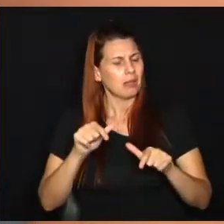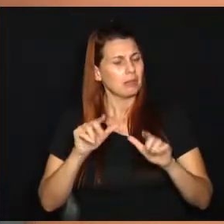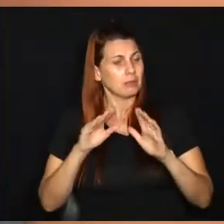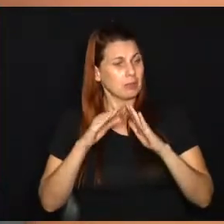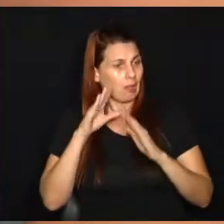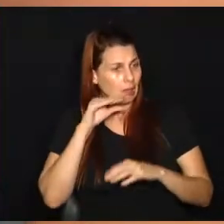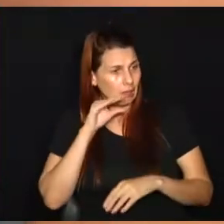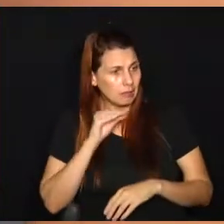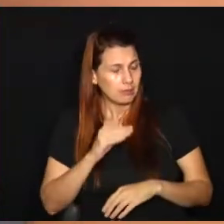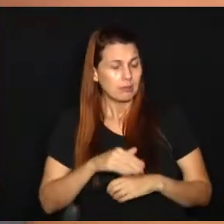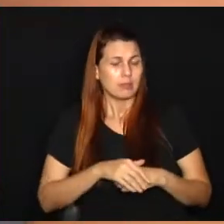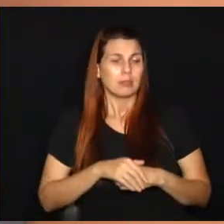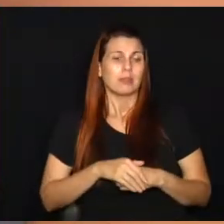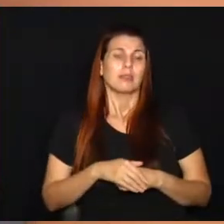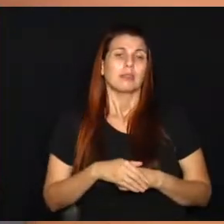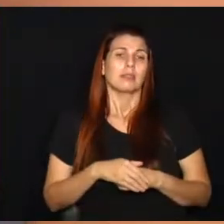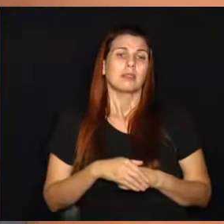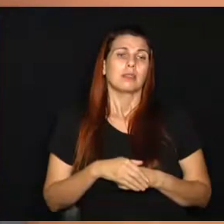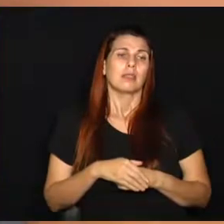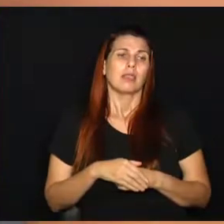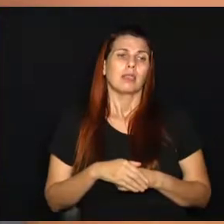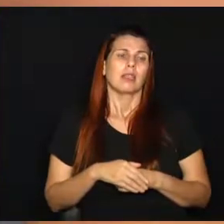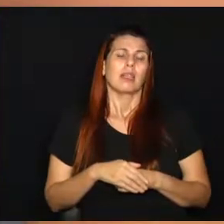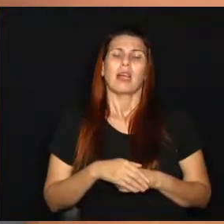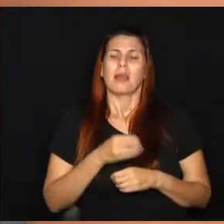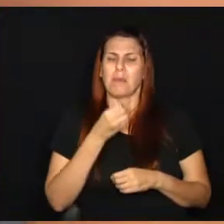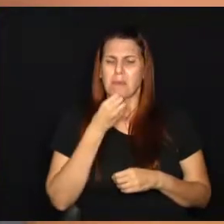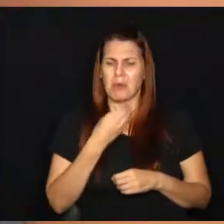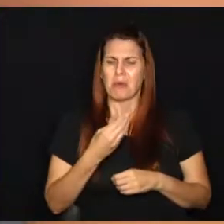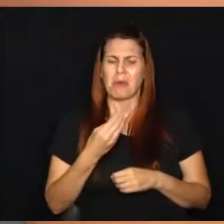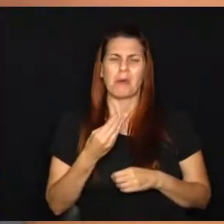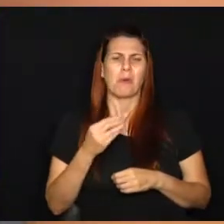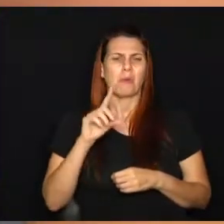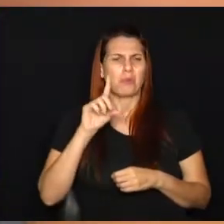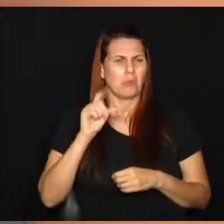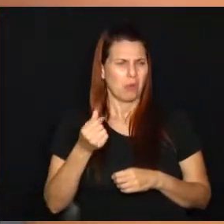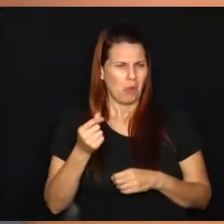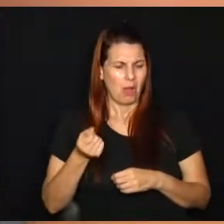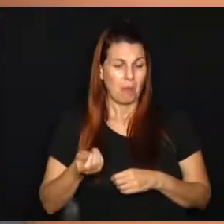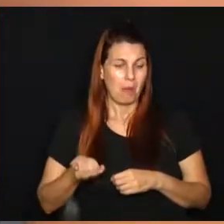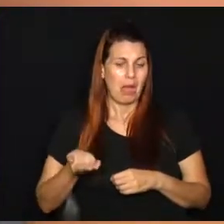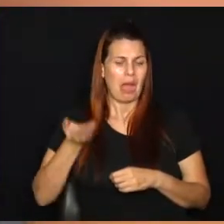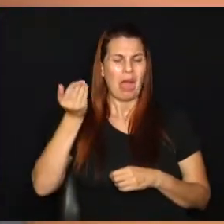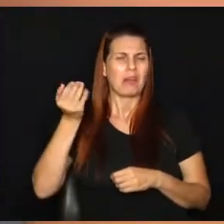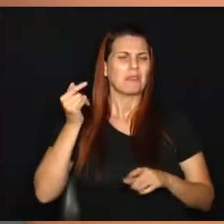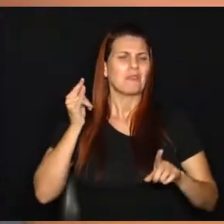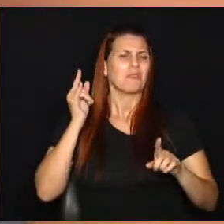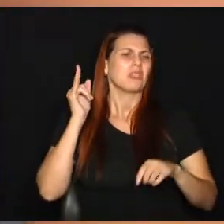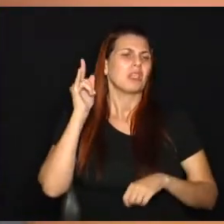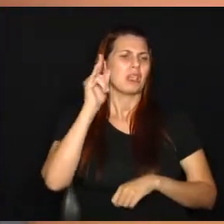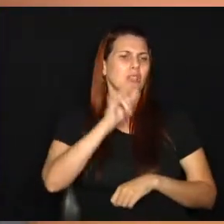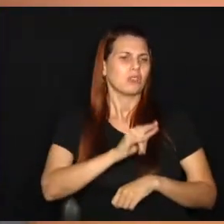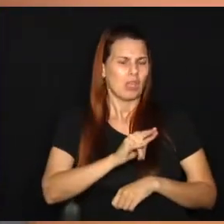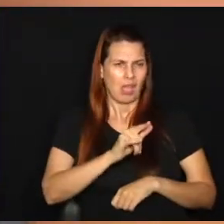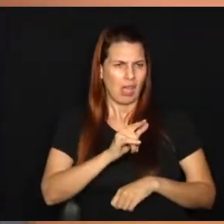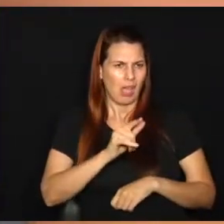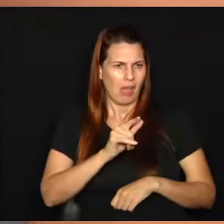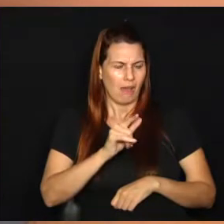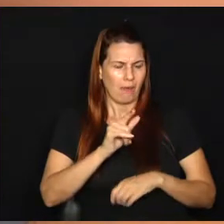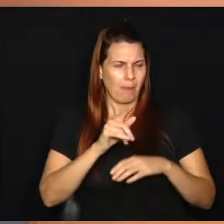a gente que era bom que o dólar estava alto, que assim a gente não ia para Disney, né? É um